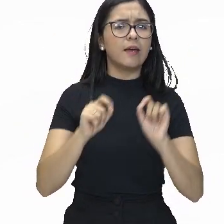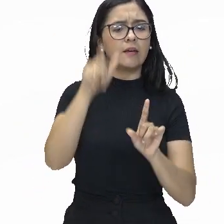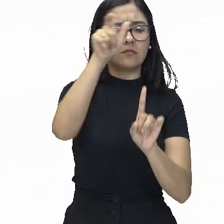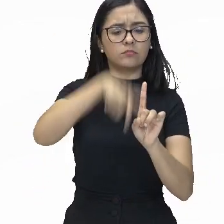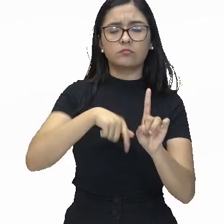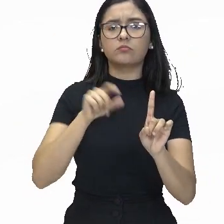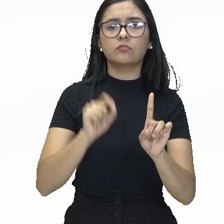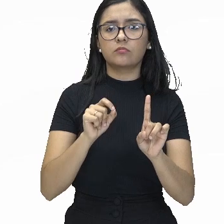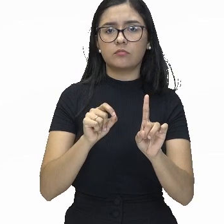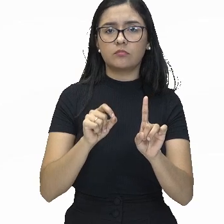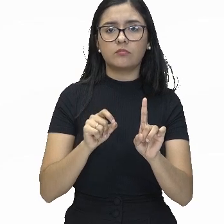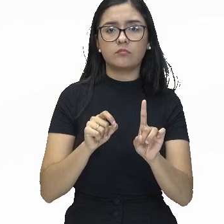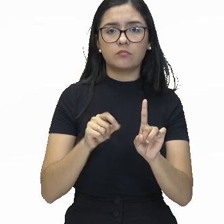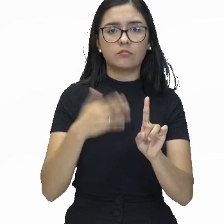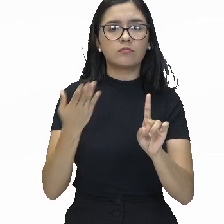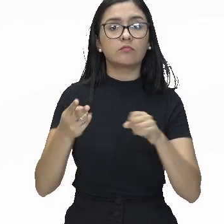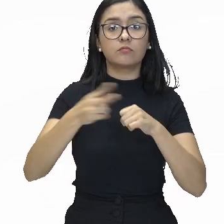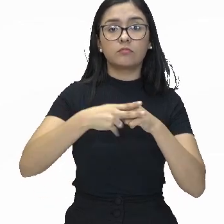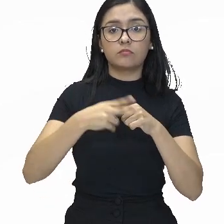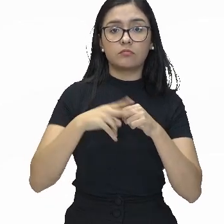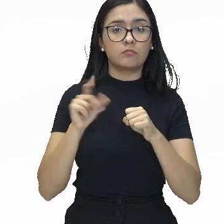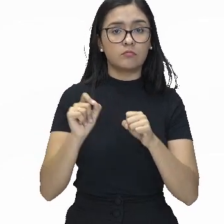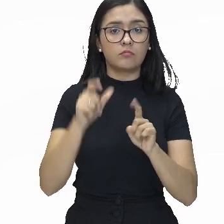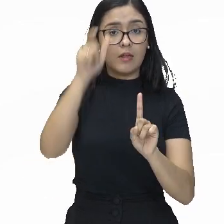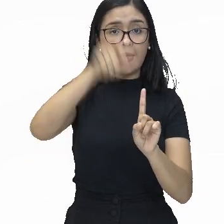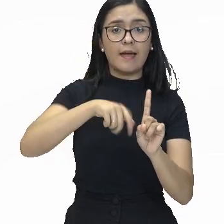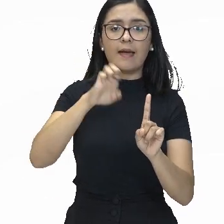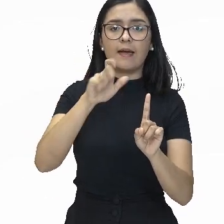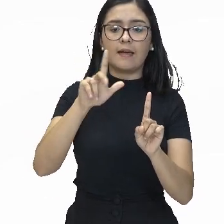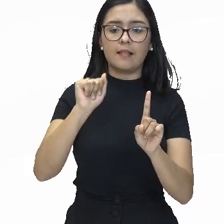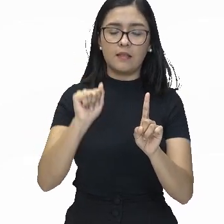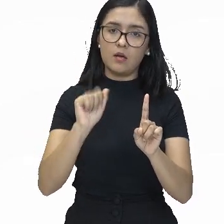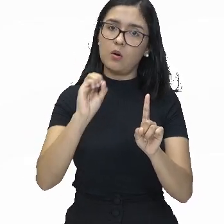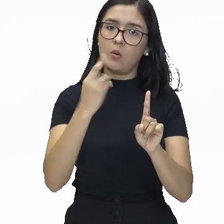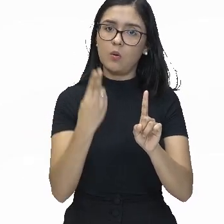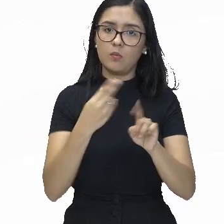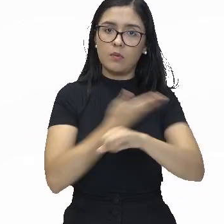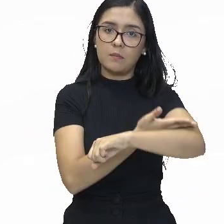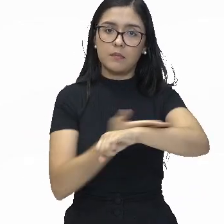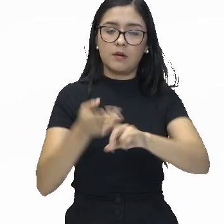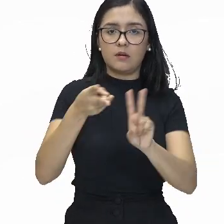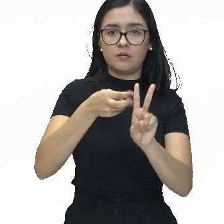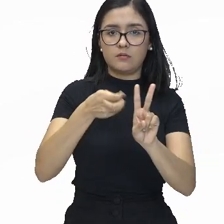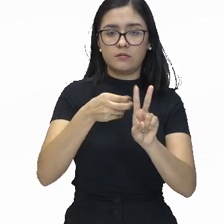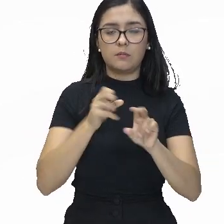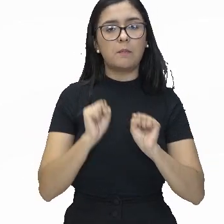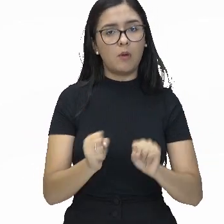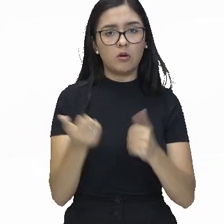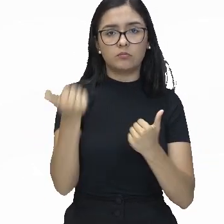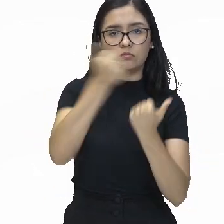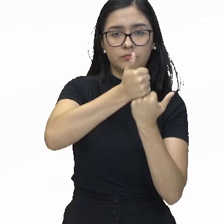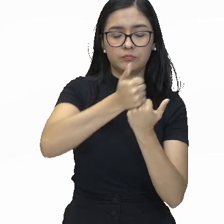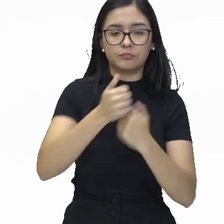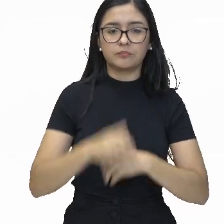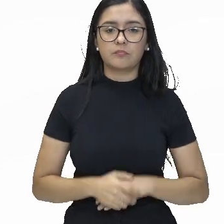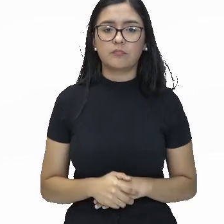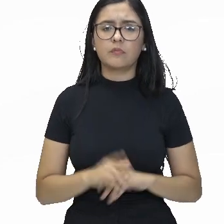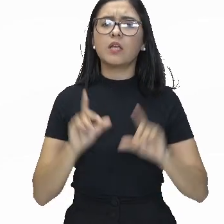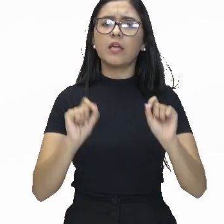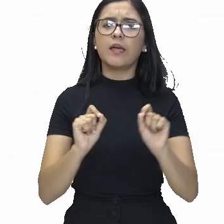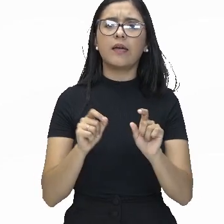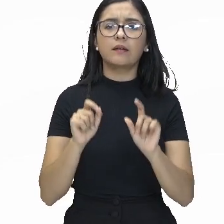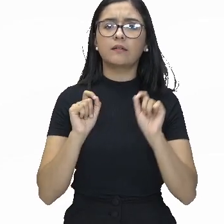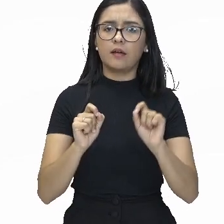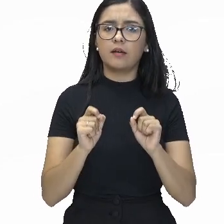Recebeu pela terminação verbal? Ela, ou uma branca indiazinha, né? Trouxe quem?